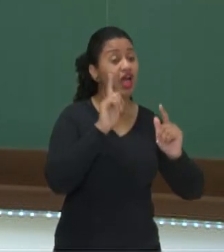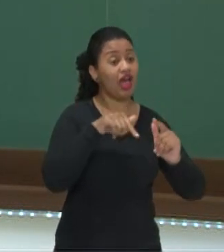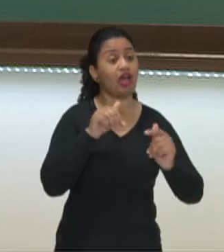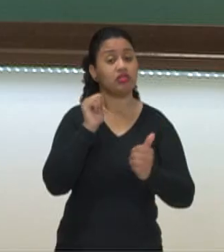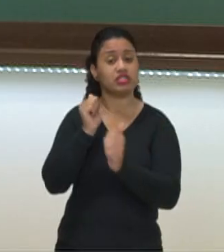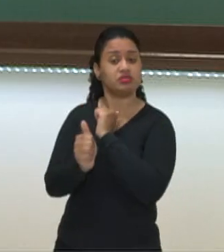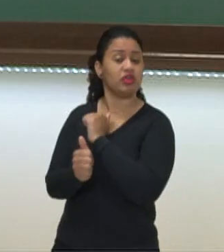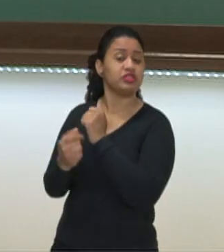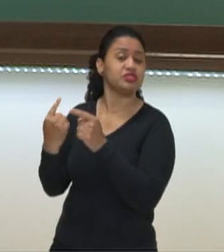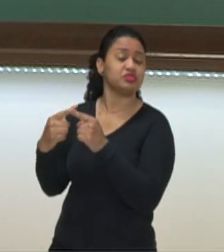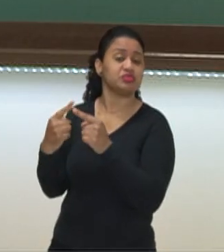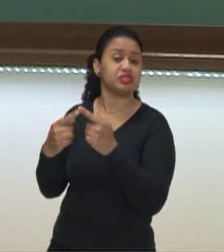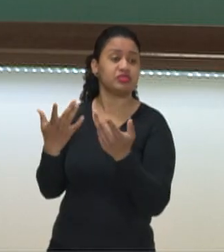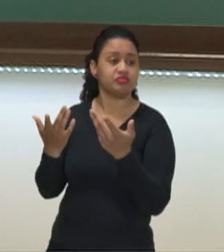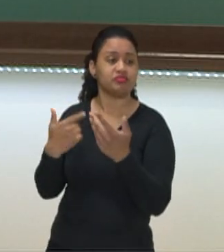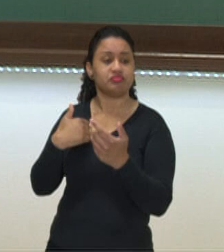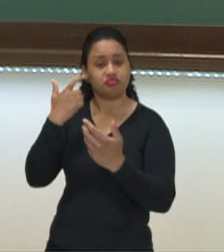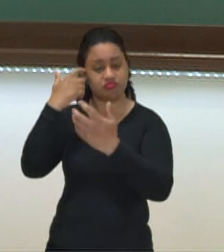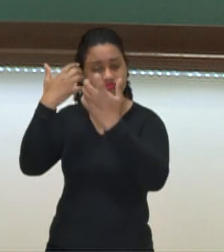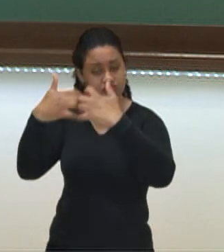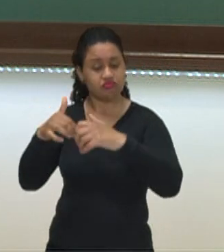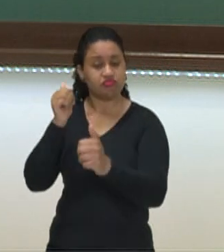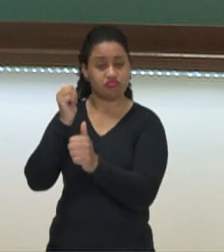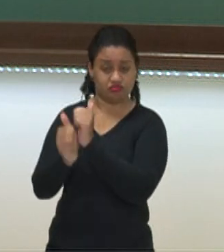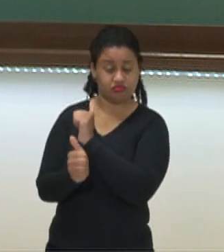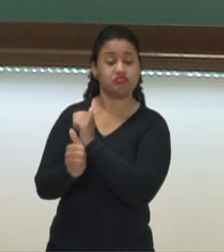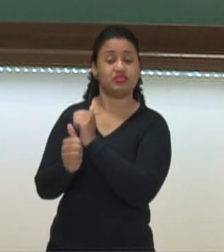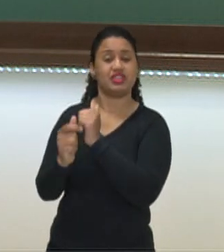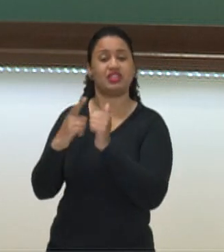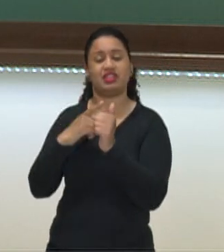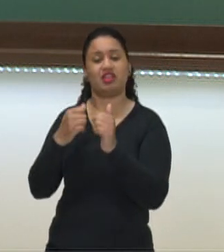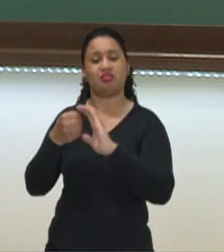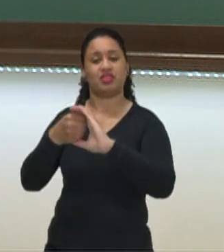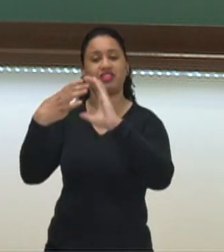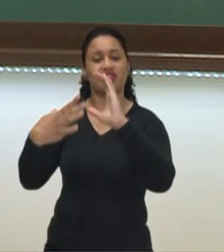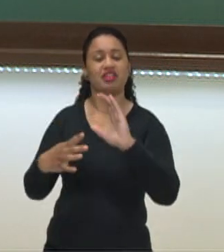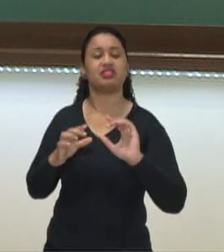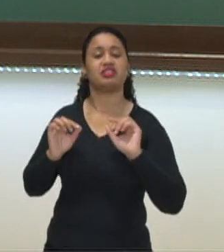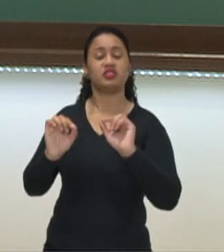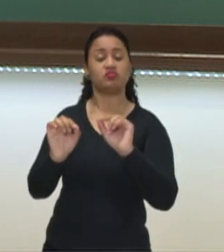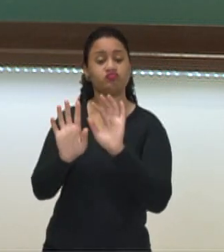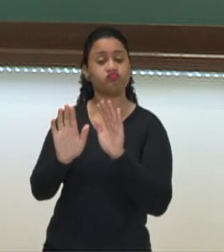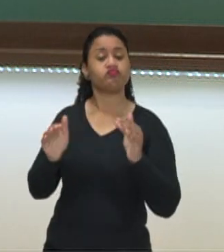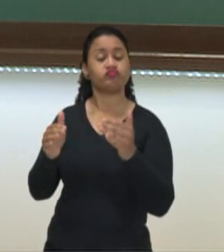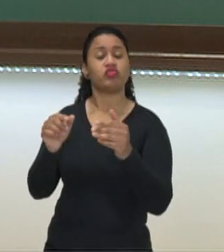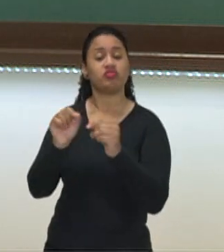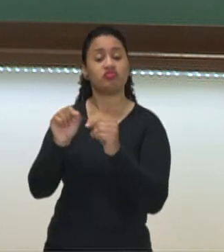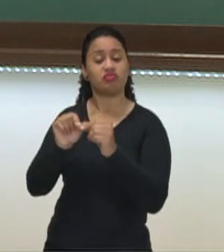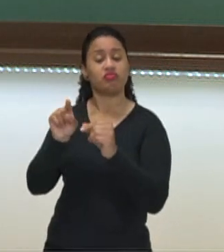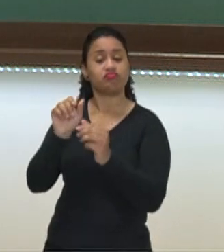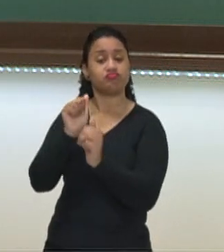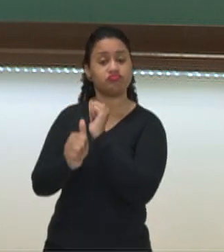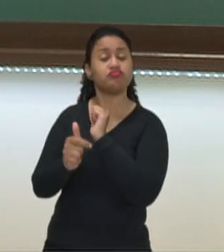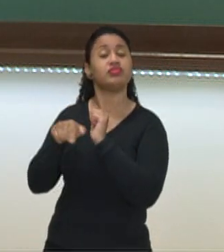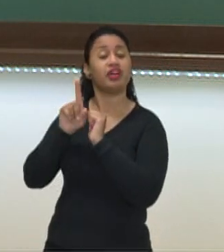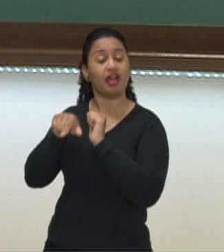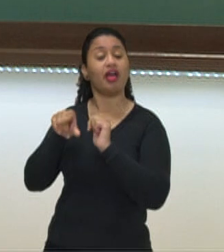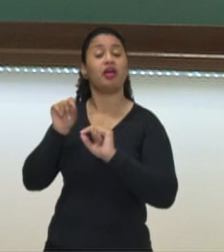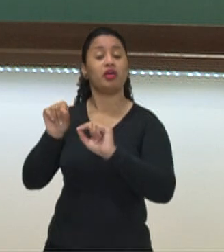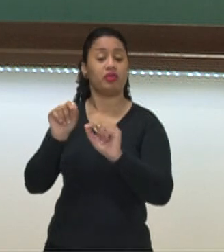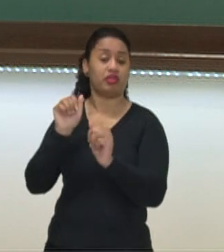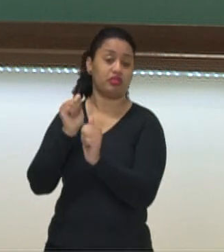aventura? Quando nós pensamos em esporte, nós temos algumas características que fazem essa modalidade ser